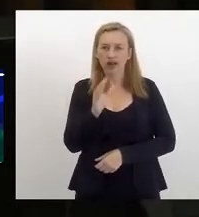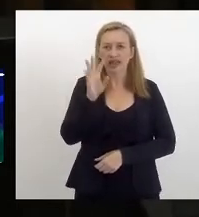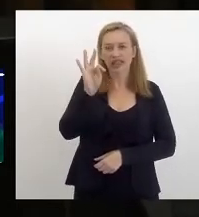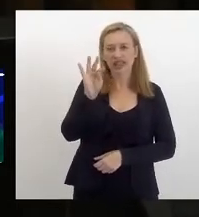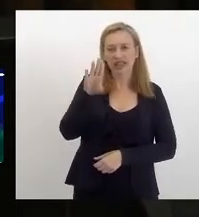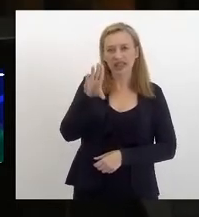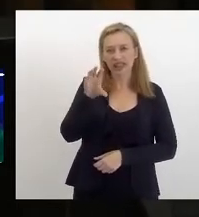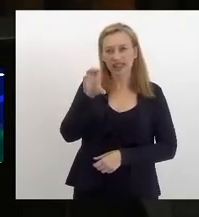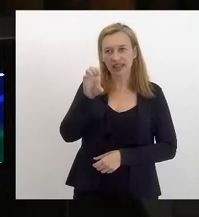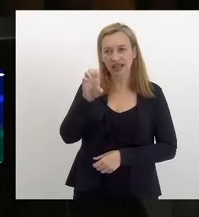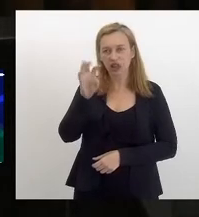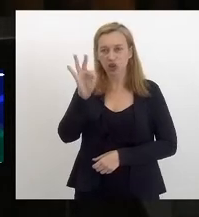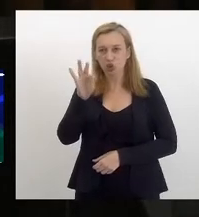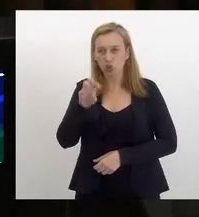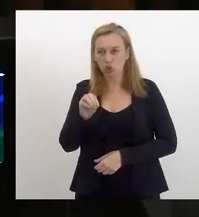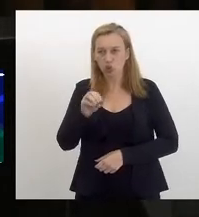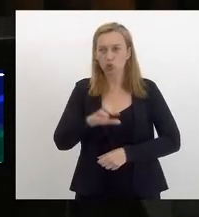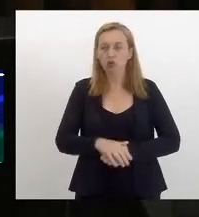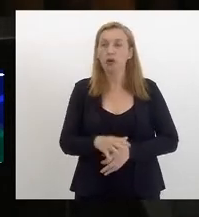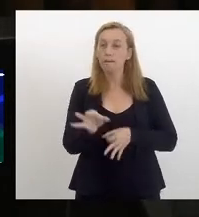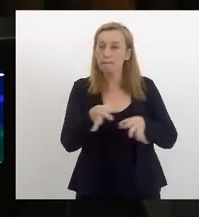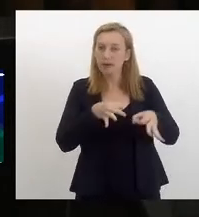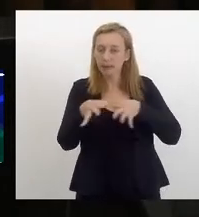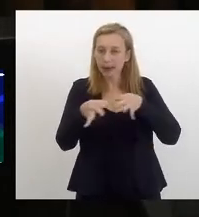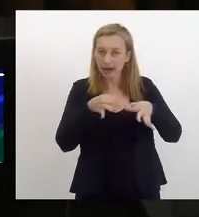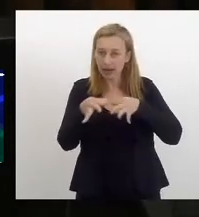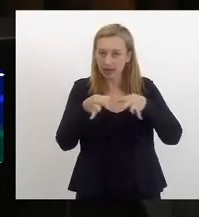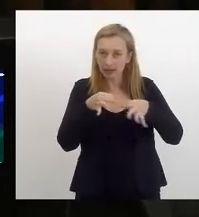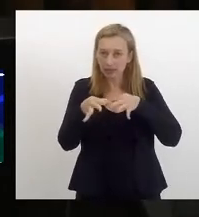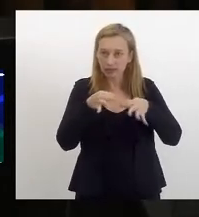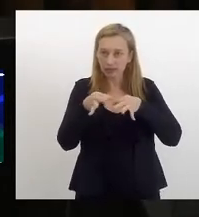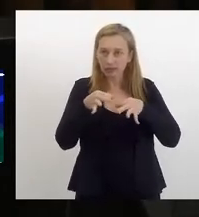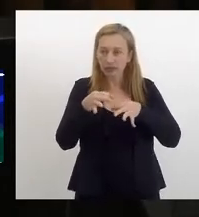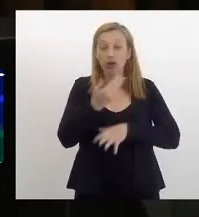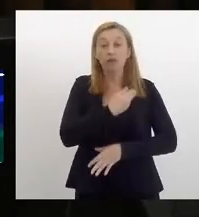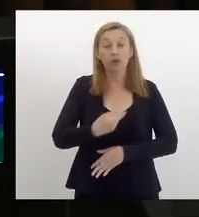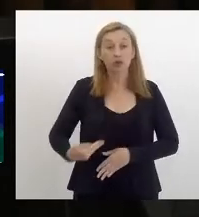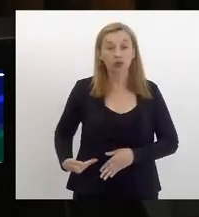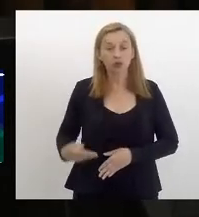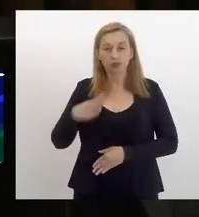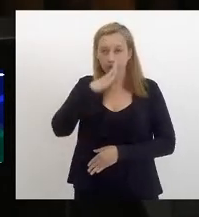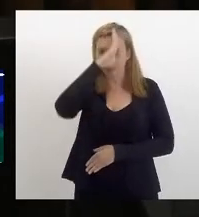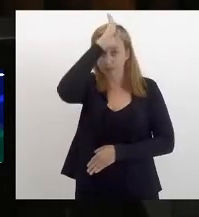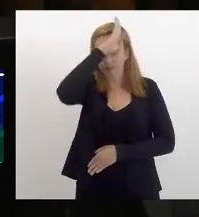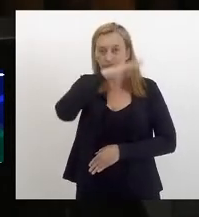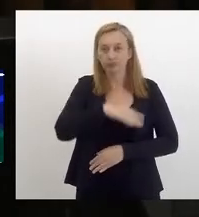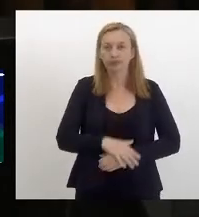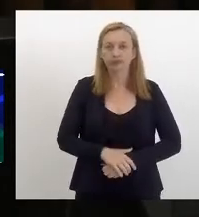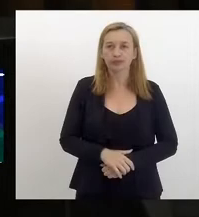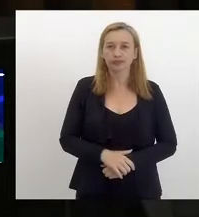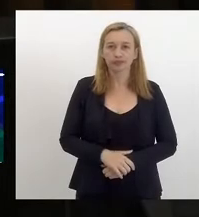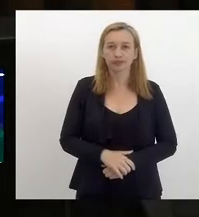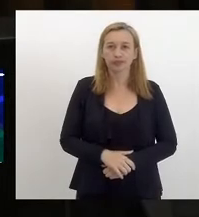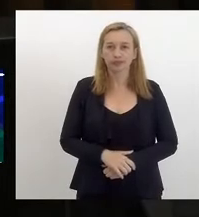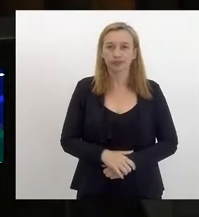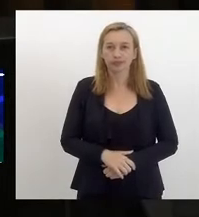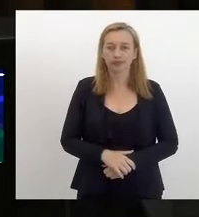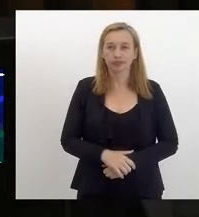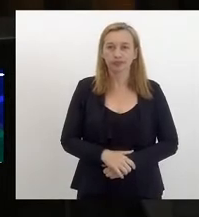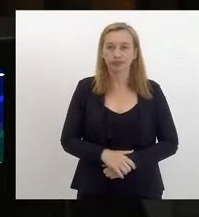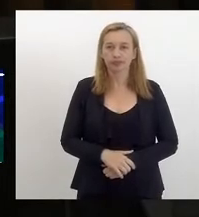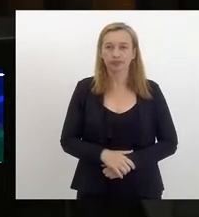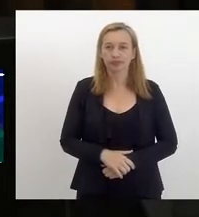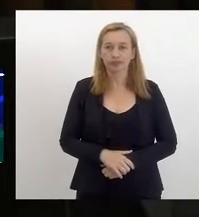e até aqui preparada pelo governo bolsonaro com uma